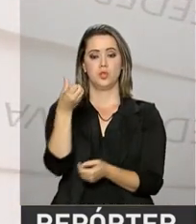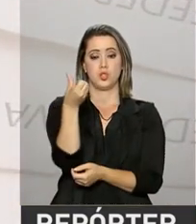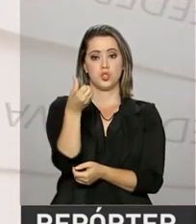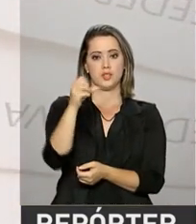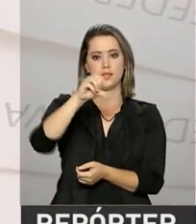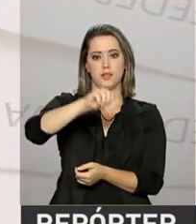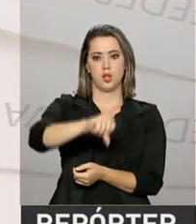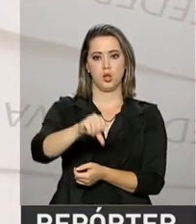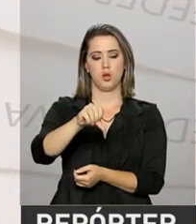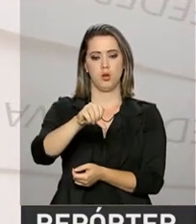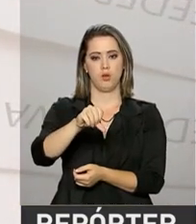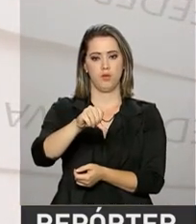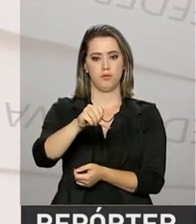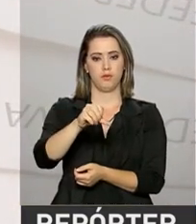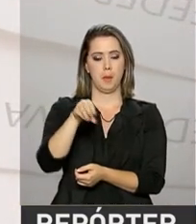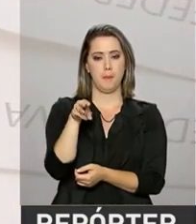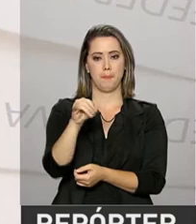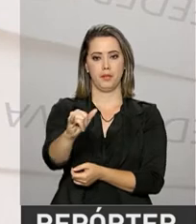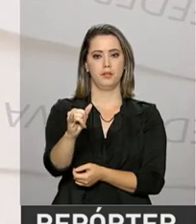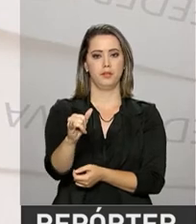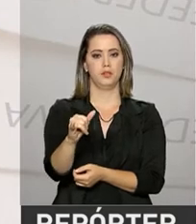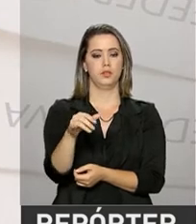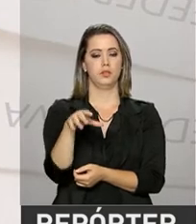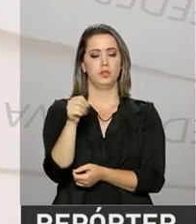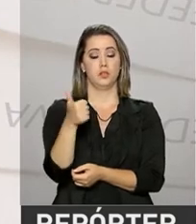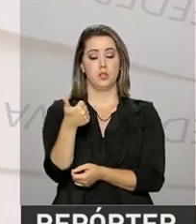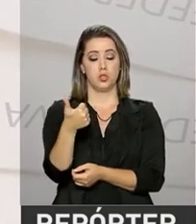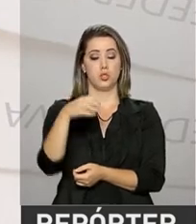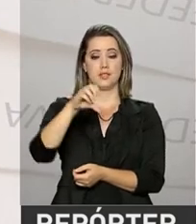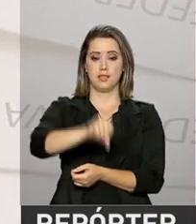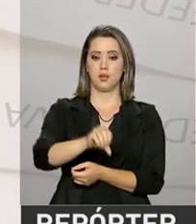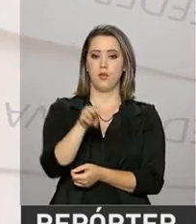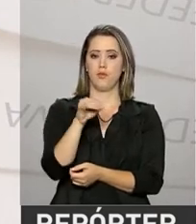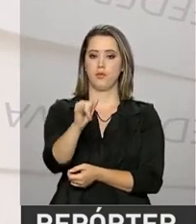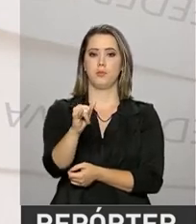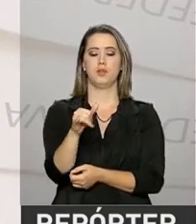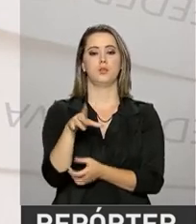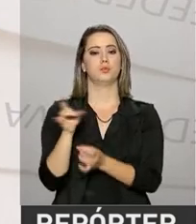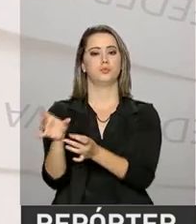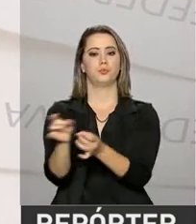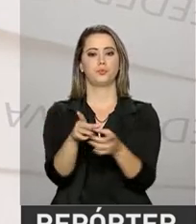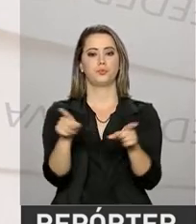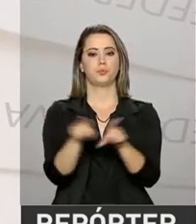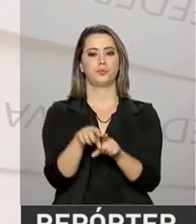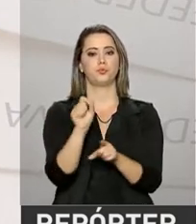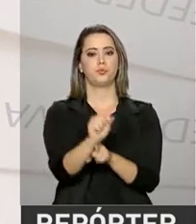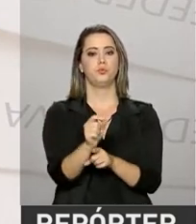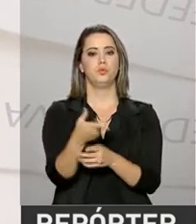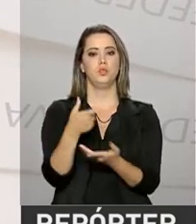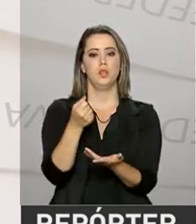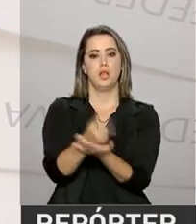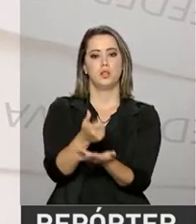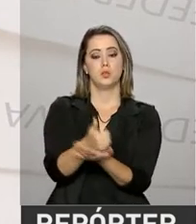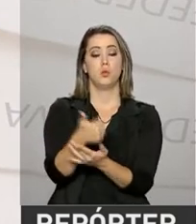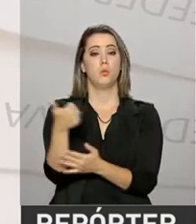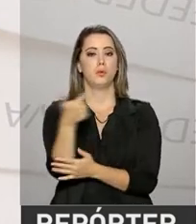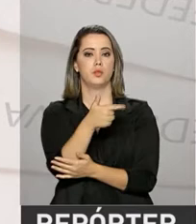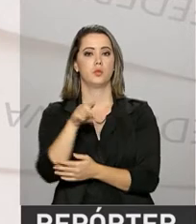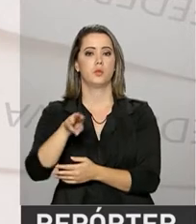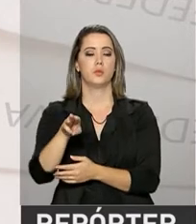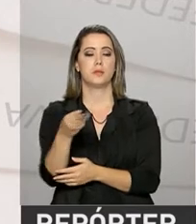800 milhões de dólares em maio já as importações ficaram em 12 bilhões e 100 bilhões de